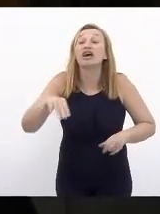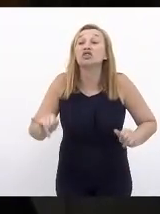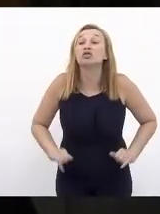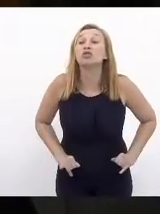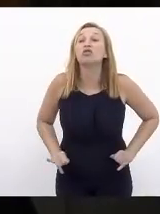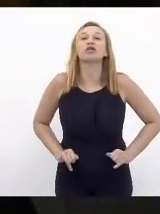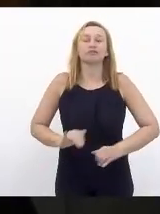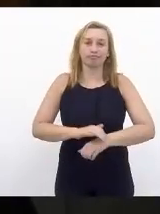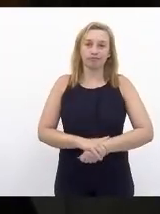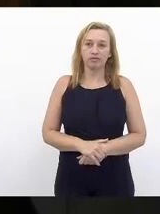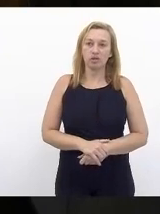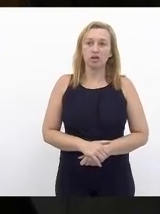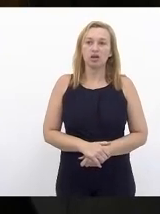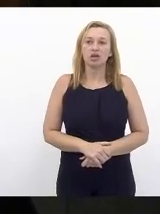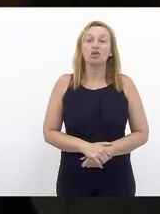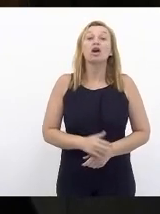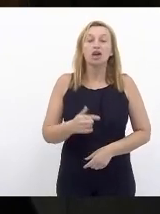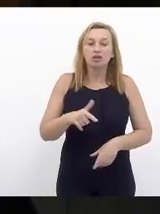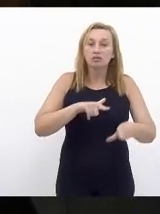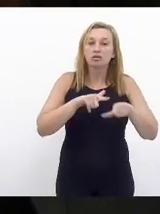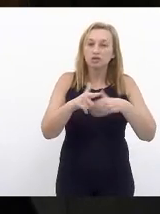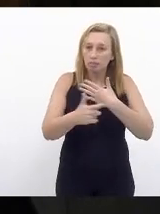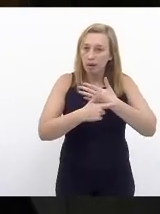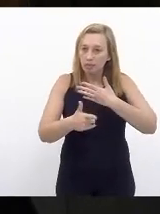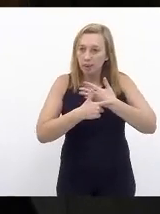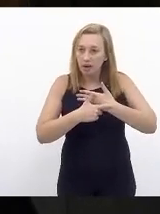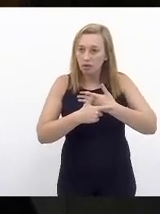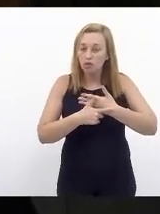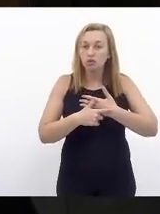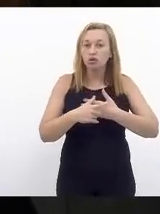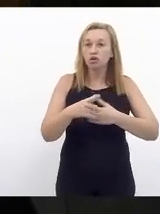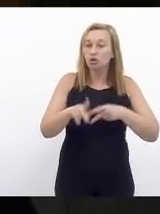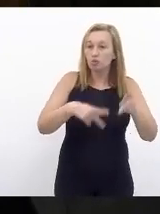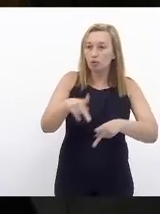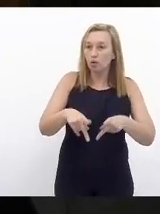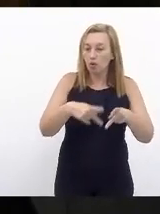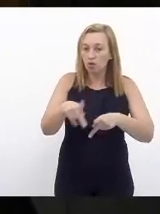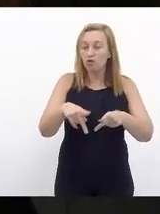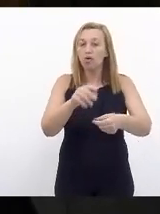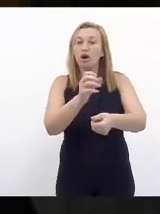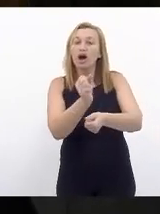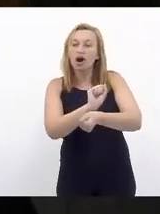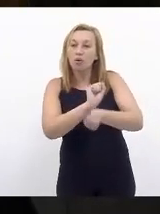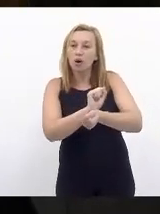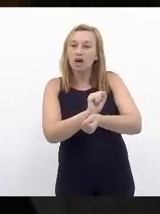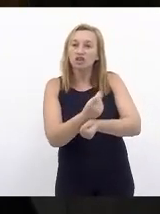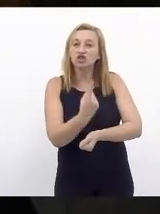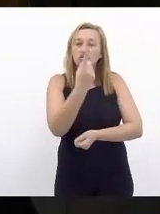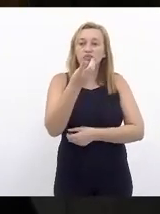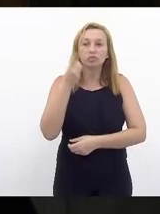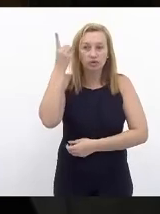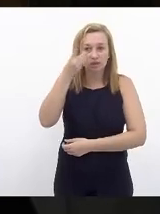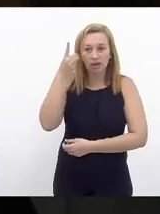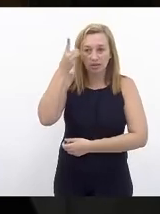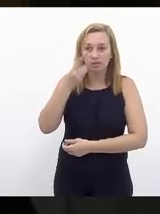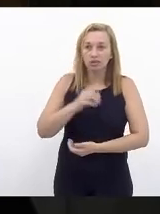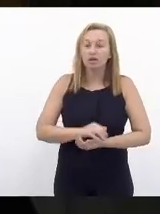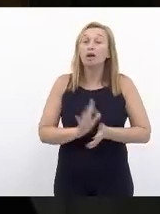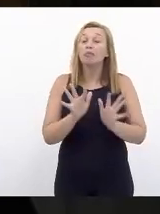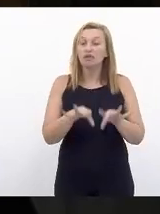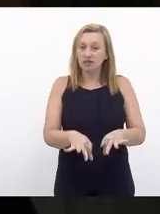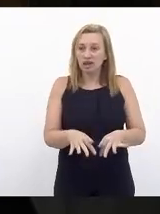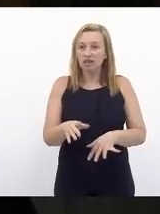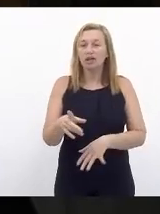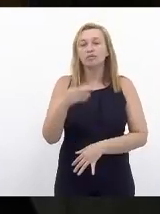Doa quem doer. Porque esse é o papel a qual a população espera de um parlamentar. Para